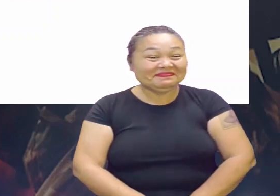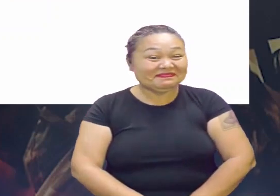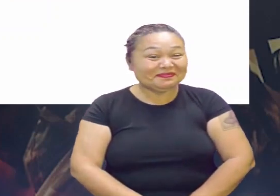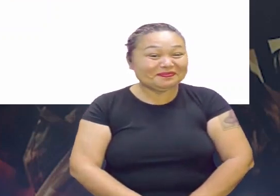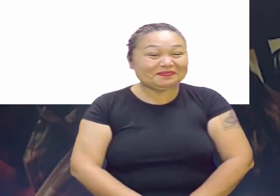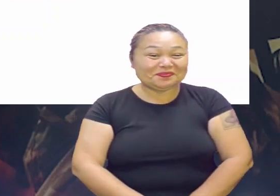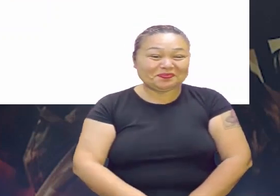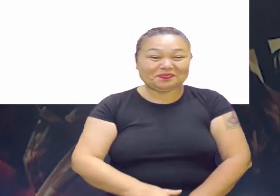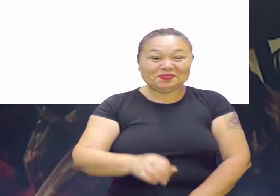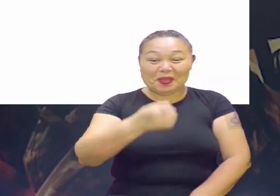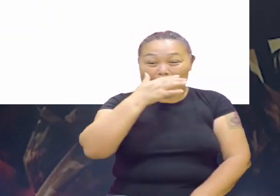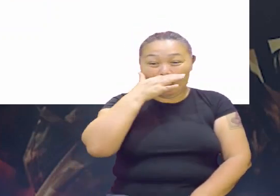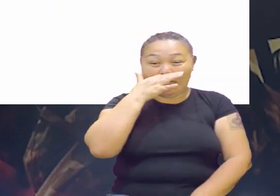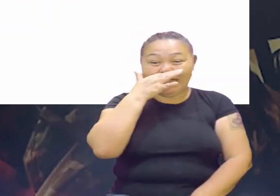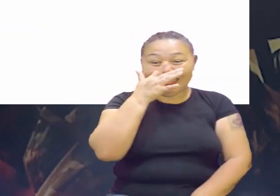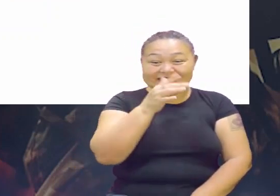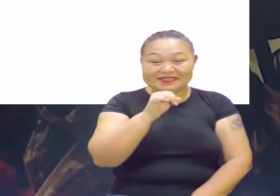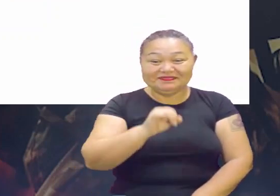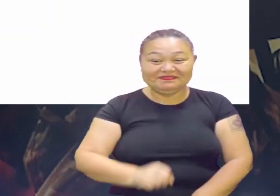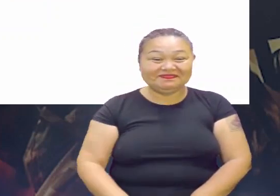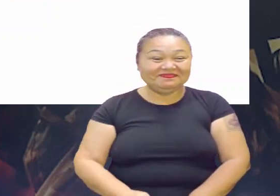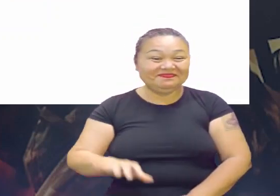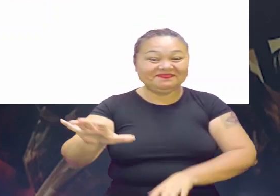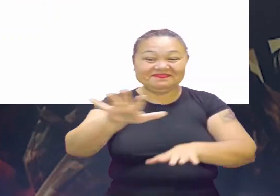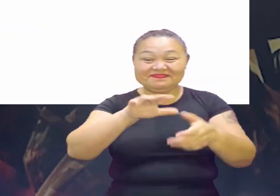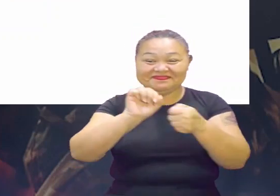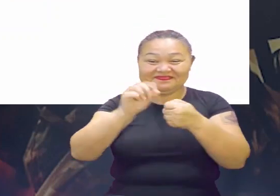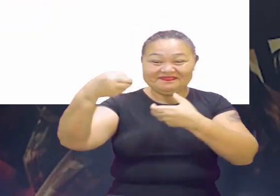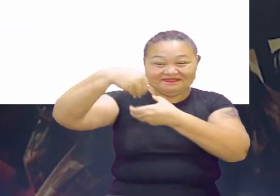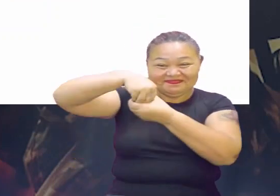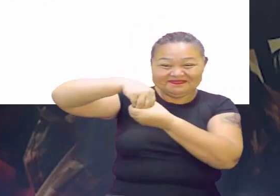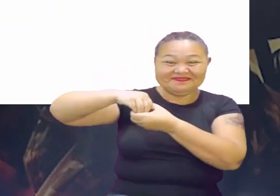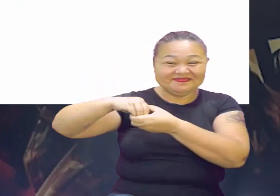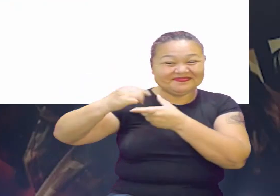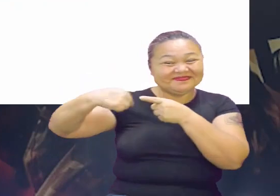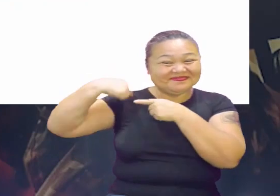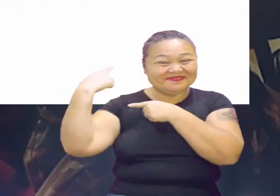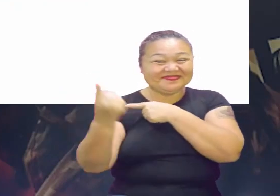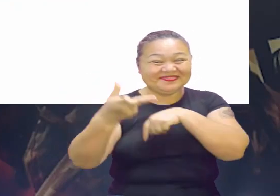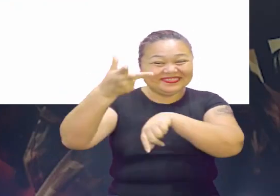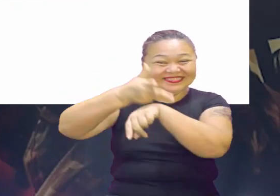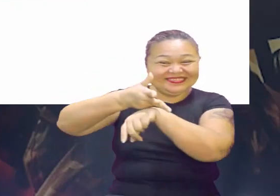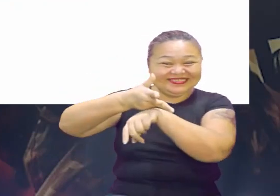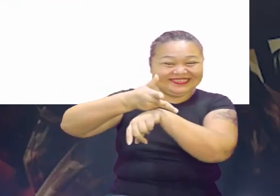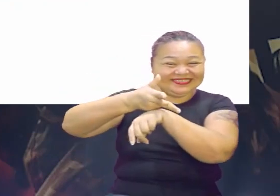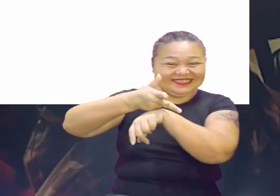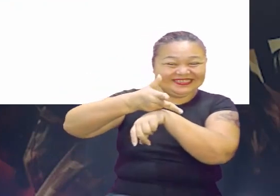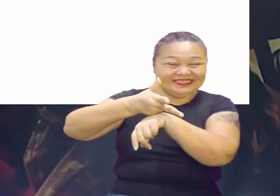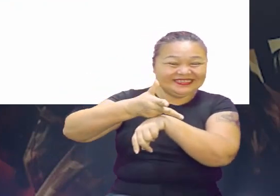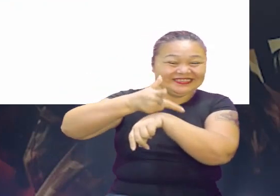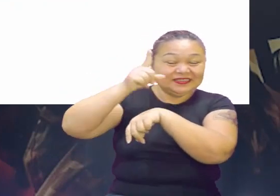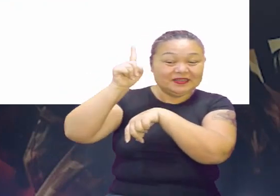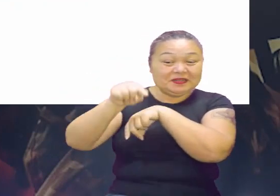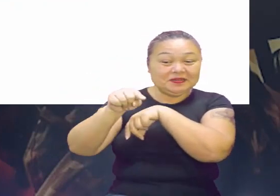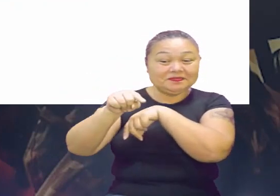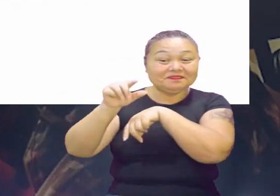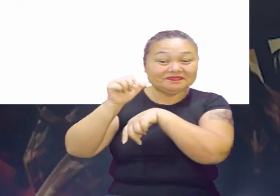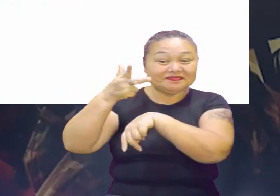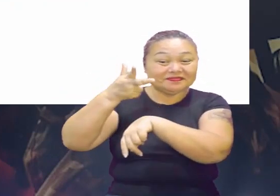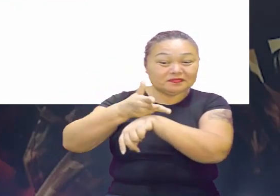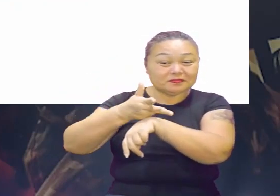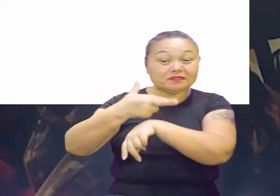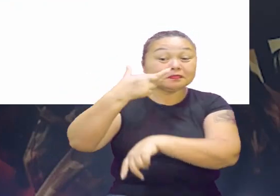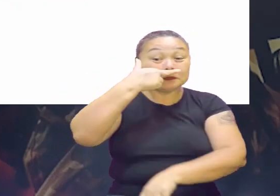A Alexa é terrível aqui, rapaz. A Alexa entrou no nosso clube, nosso estúdio. Olha só,